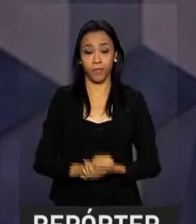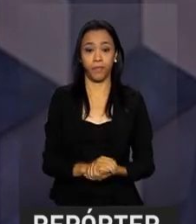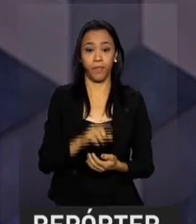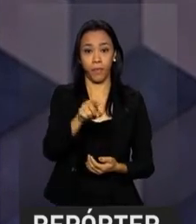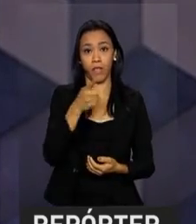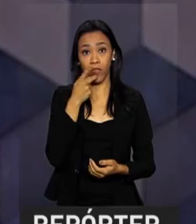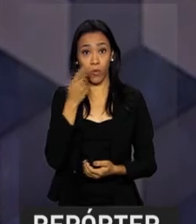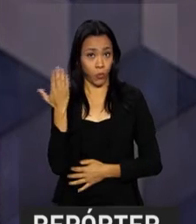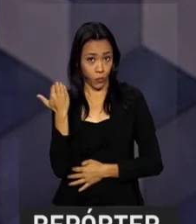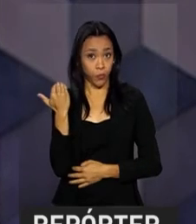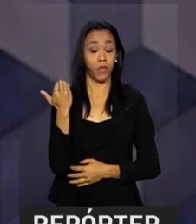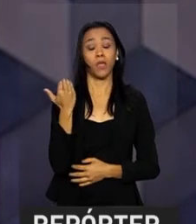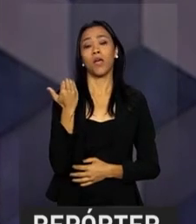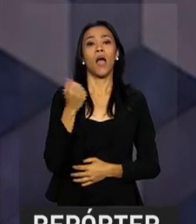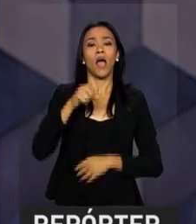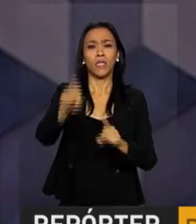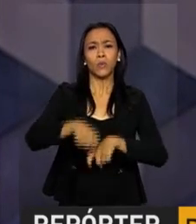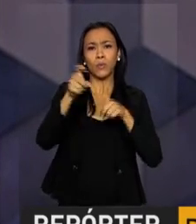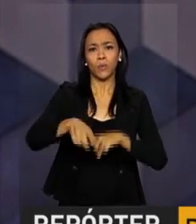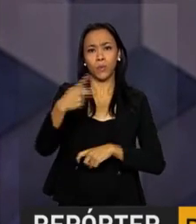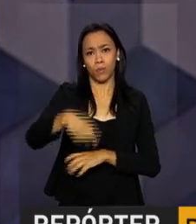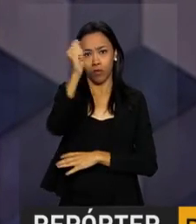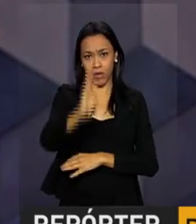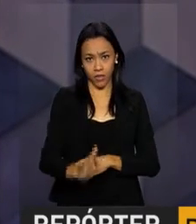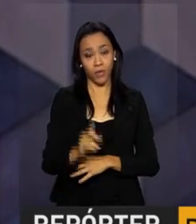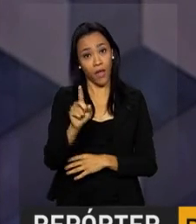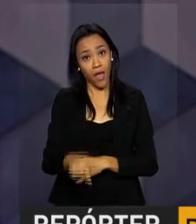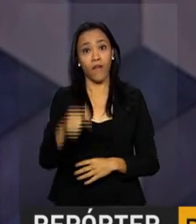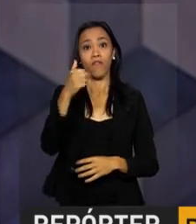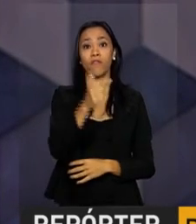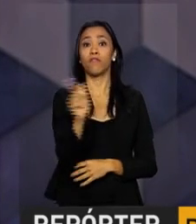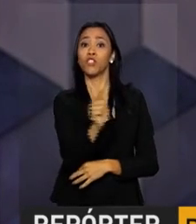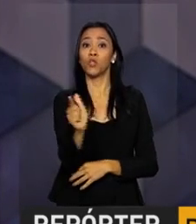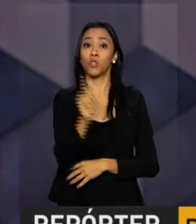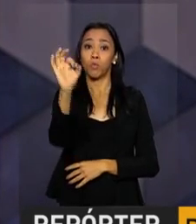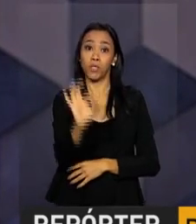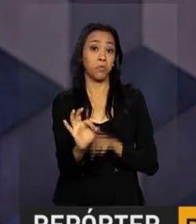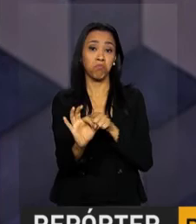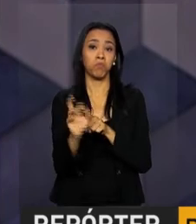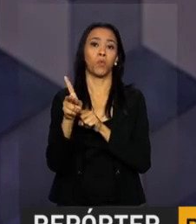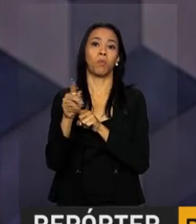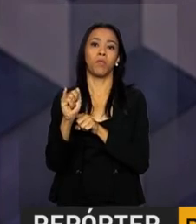Recentemente, a agricultura brasileira respondeu por nada menos do que 22% do PIB brasileiro,